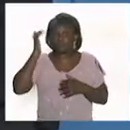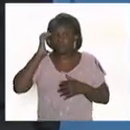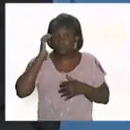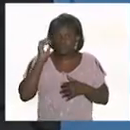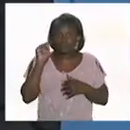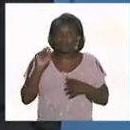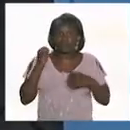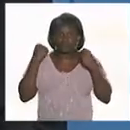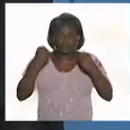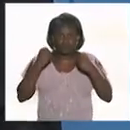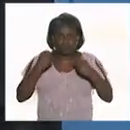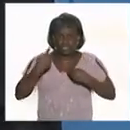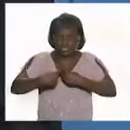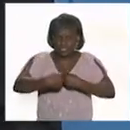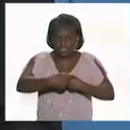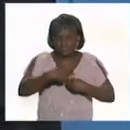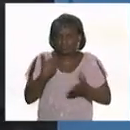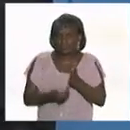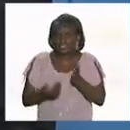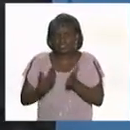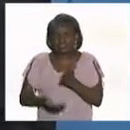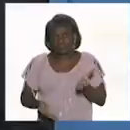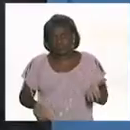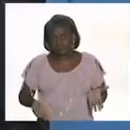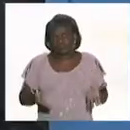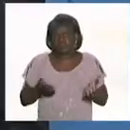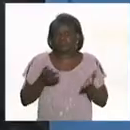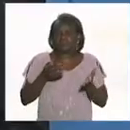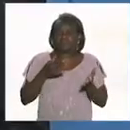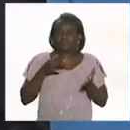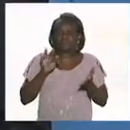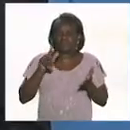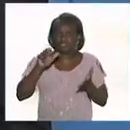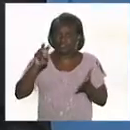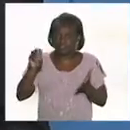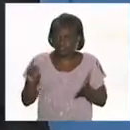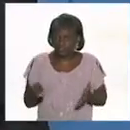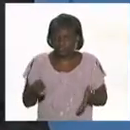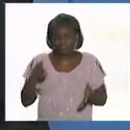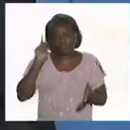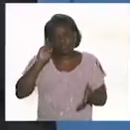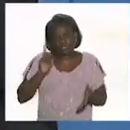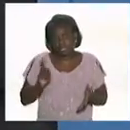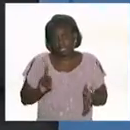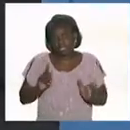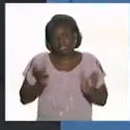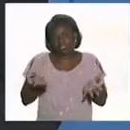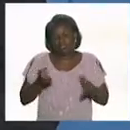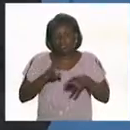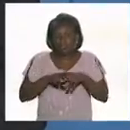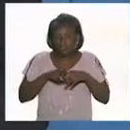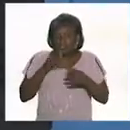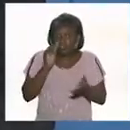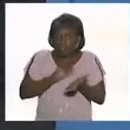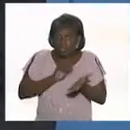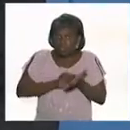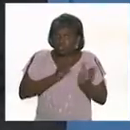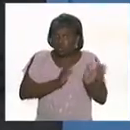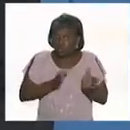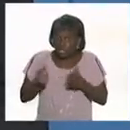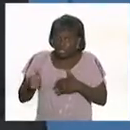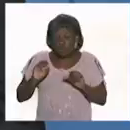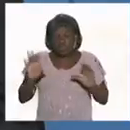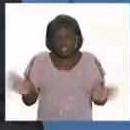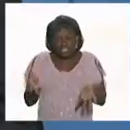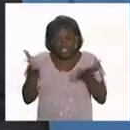que essa força dos bairros, isso foi muito perdido, deputado Flávio Serafini. Não sei se por falta de organização,